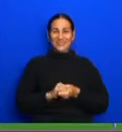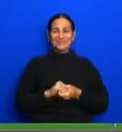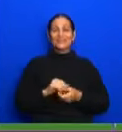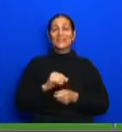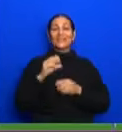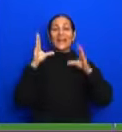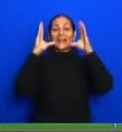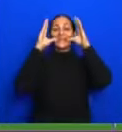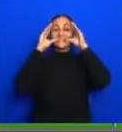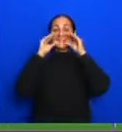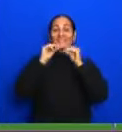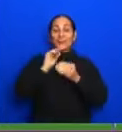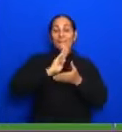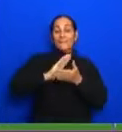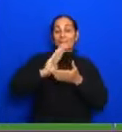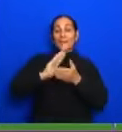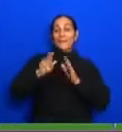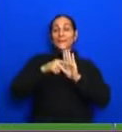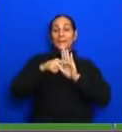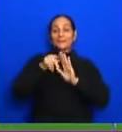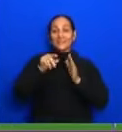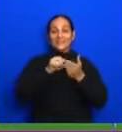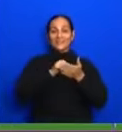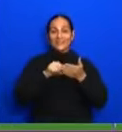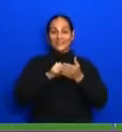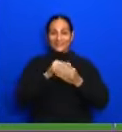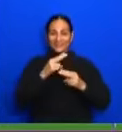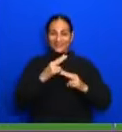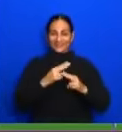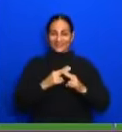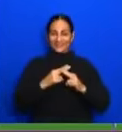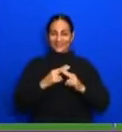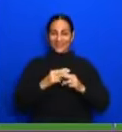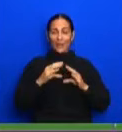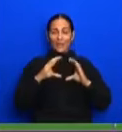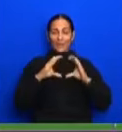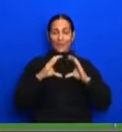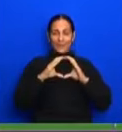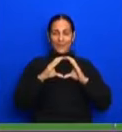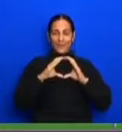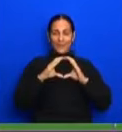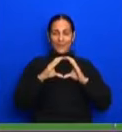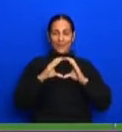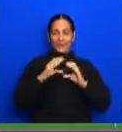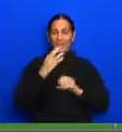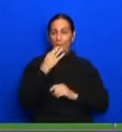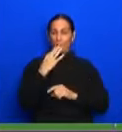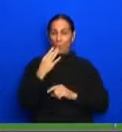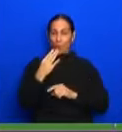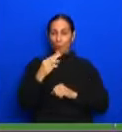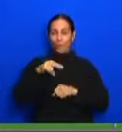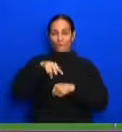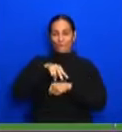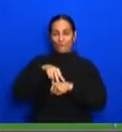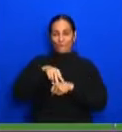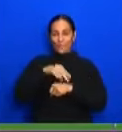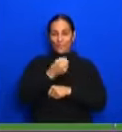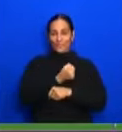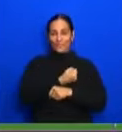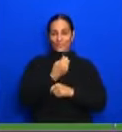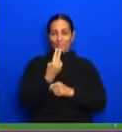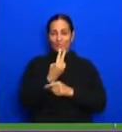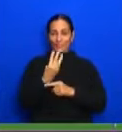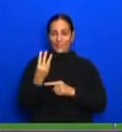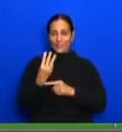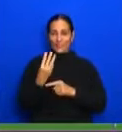Todas as noites, milhões em prêmios para você nas loterias Caixa. Bola verde número 23. Verde